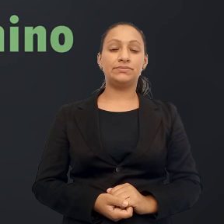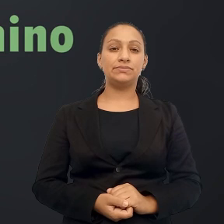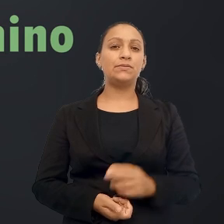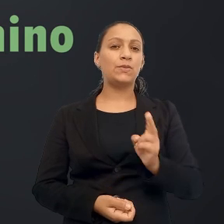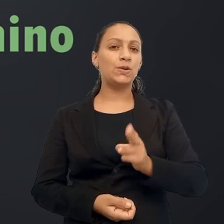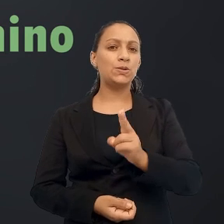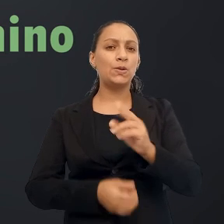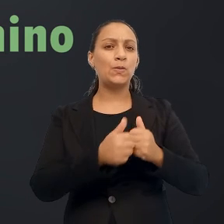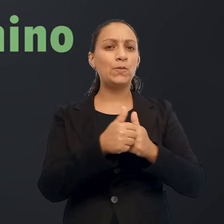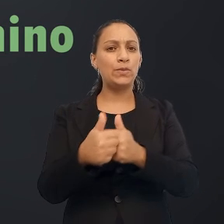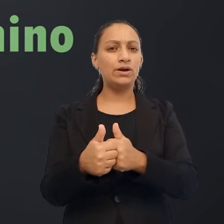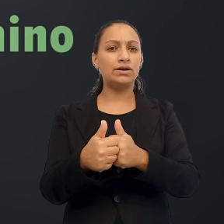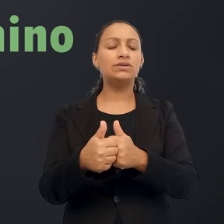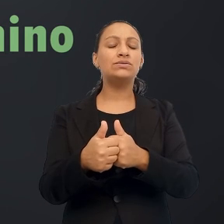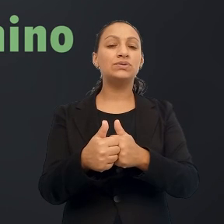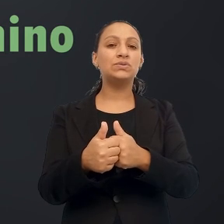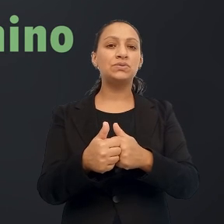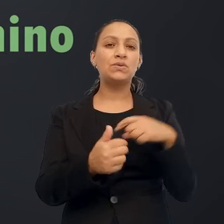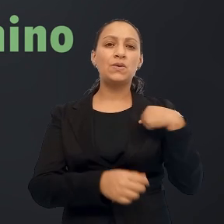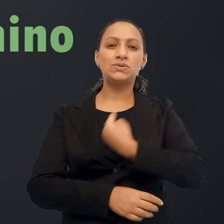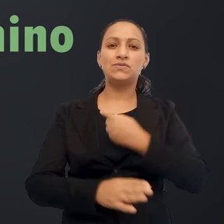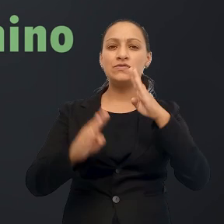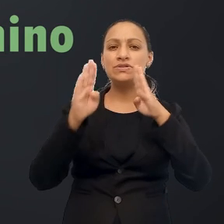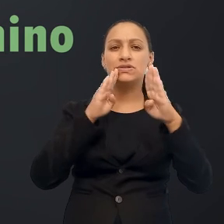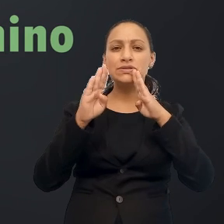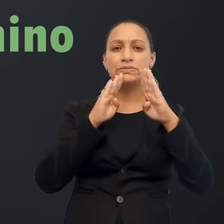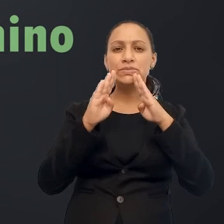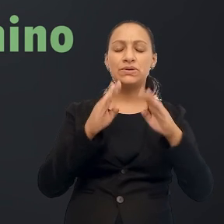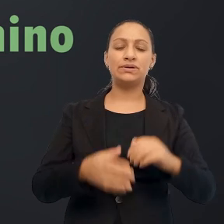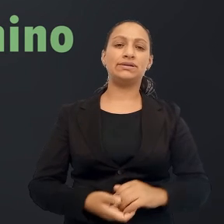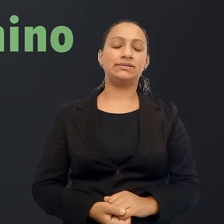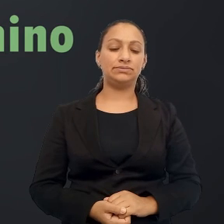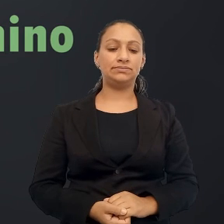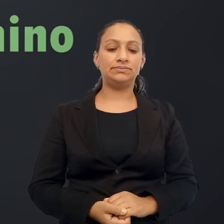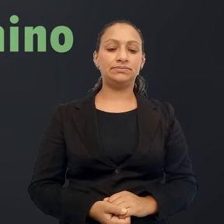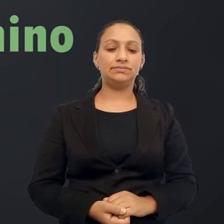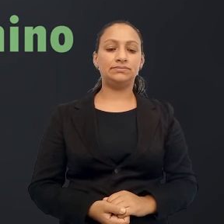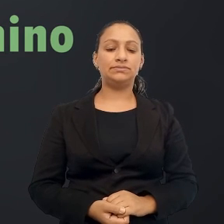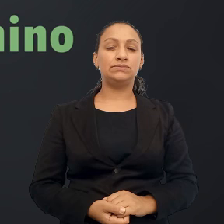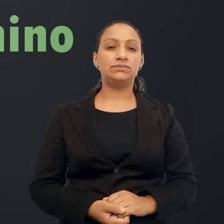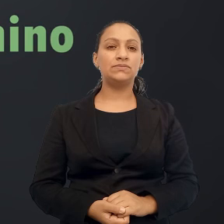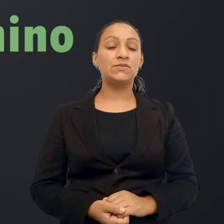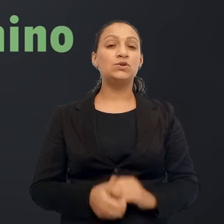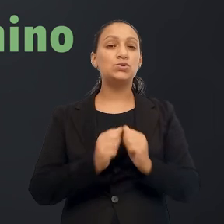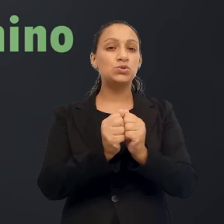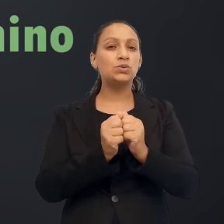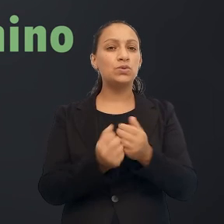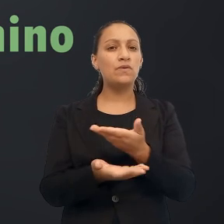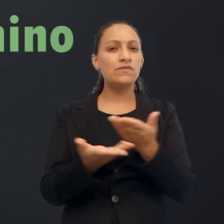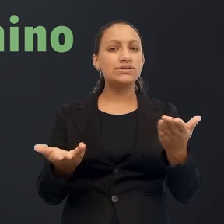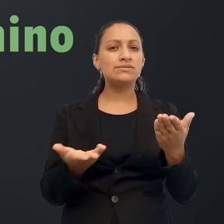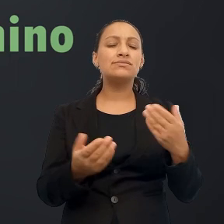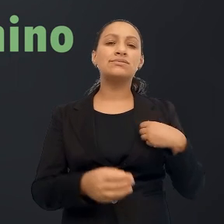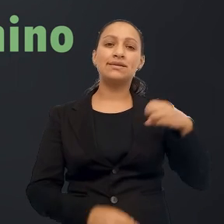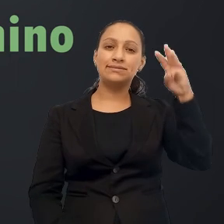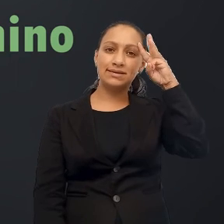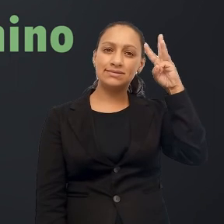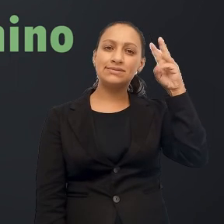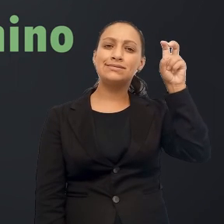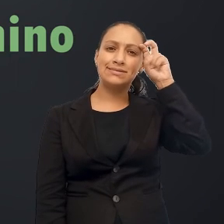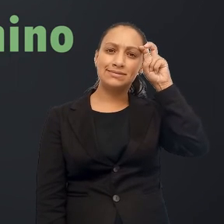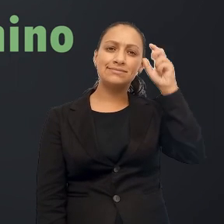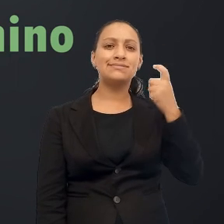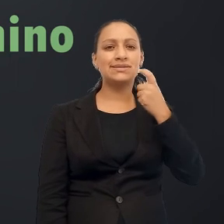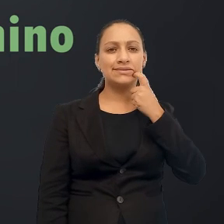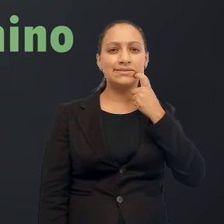Continua acompanhando a gente em facebook.com/podcaston Revista Fevale. Estaremos com vocês nas terças, quintas e